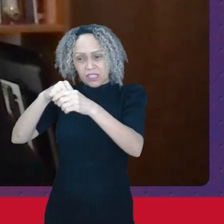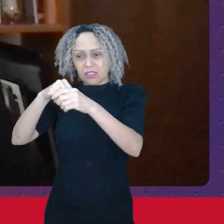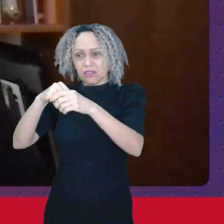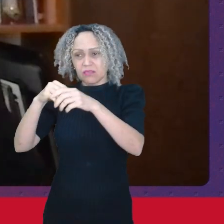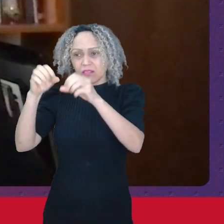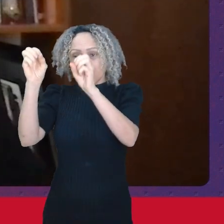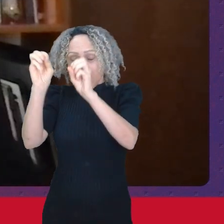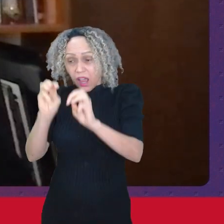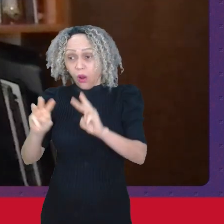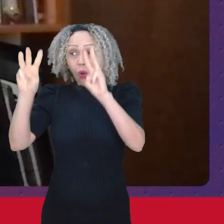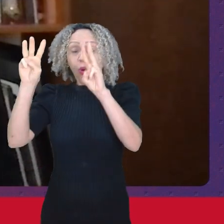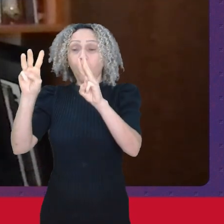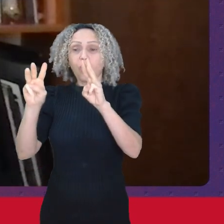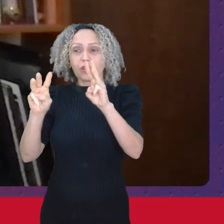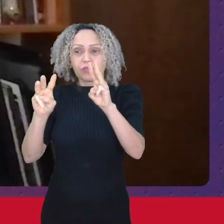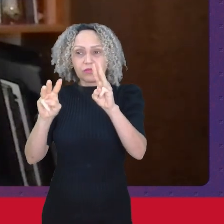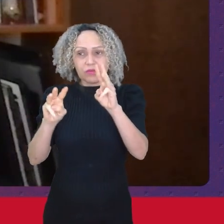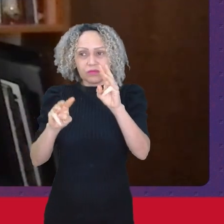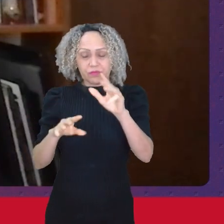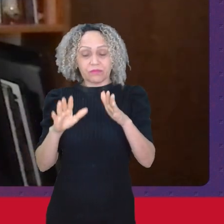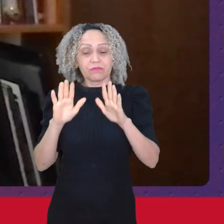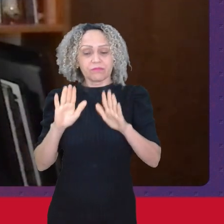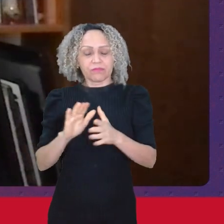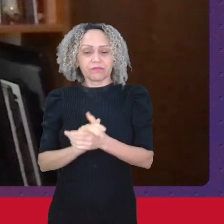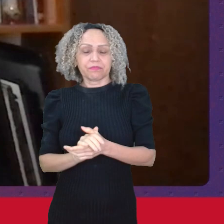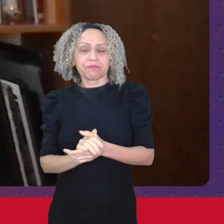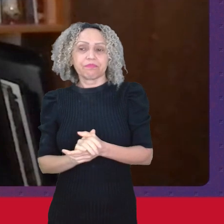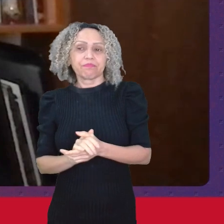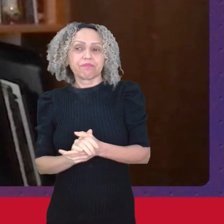passou a usar também. Então, em 2004, pela primeira